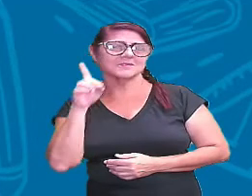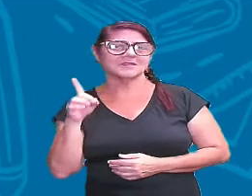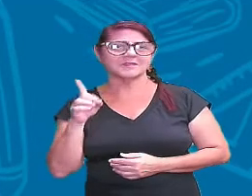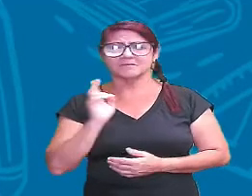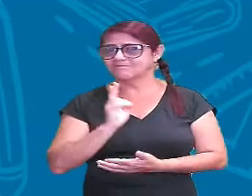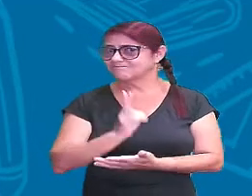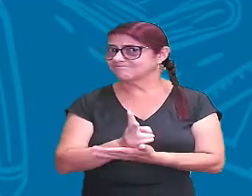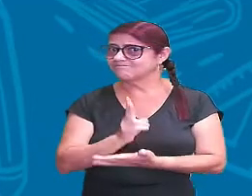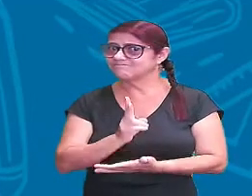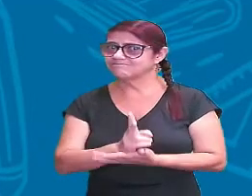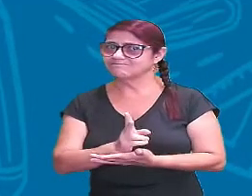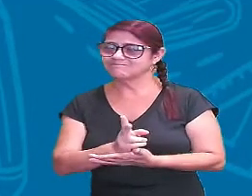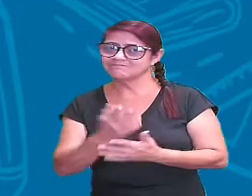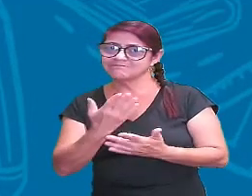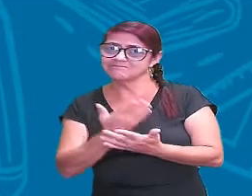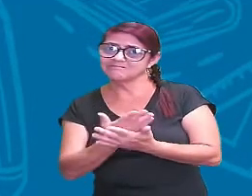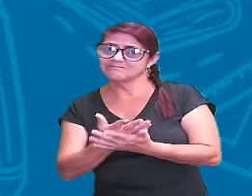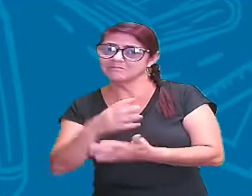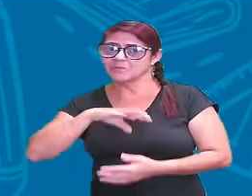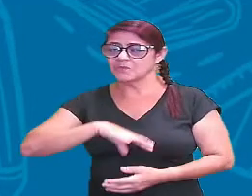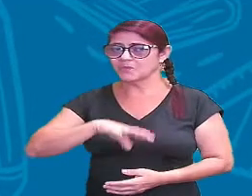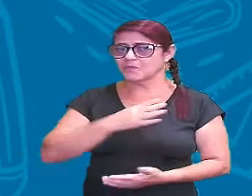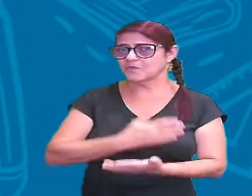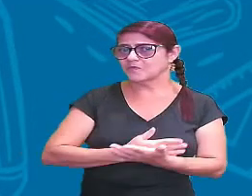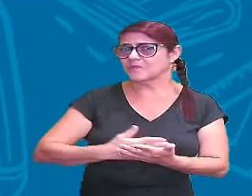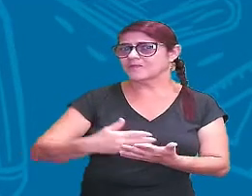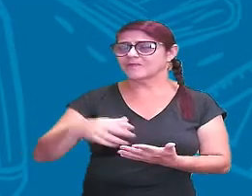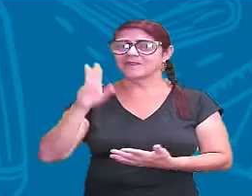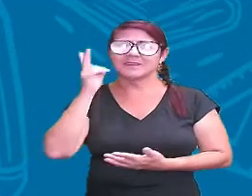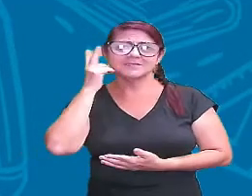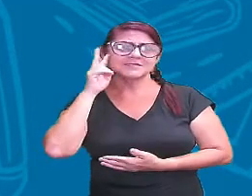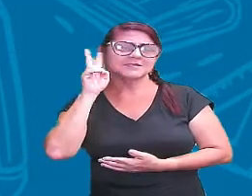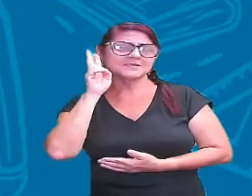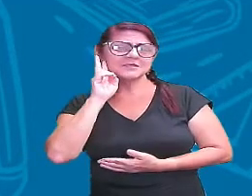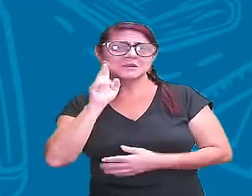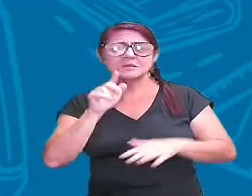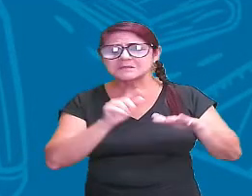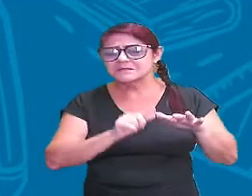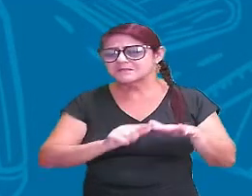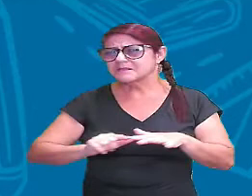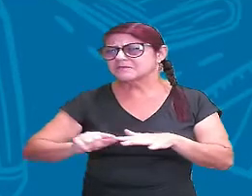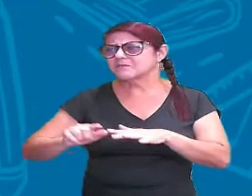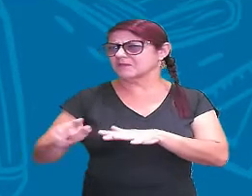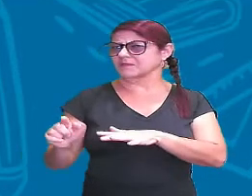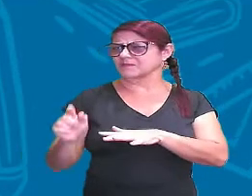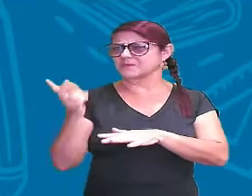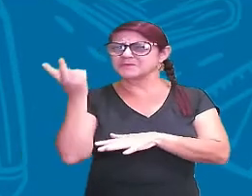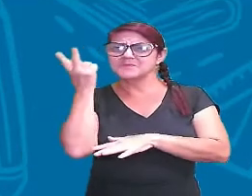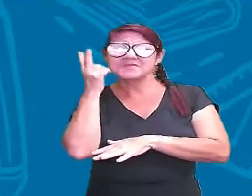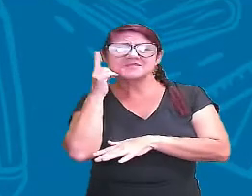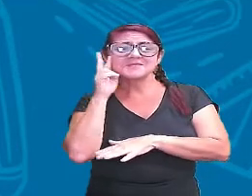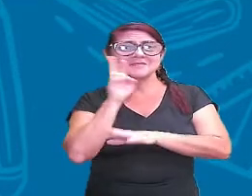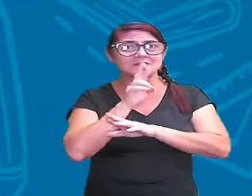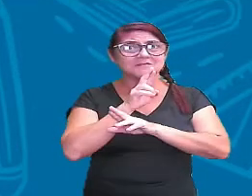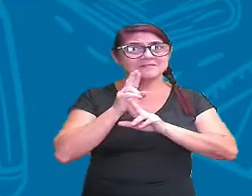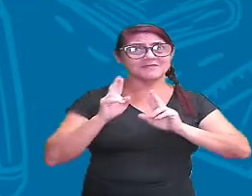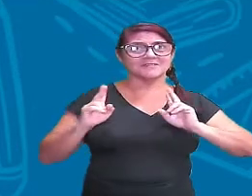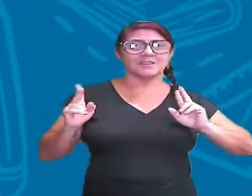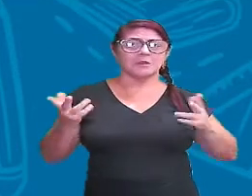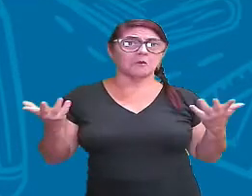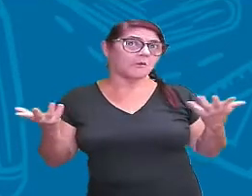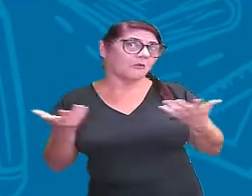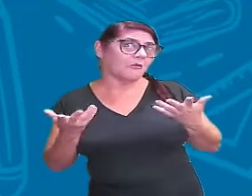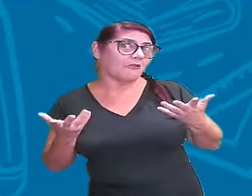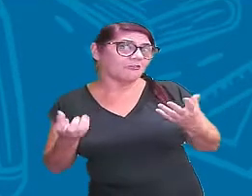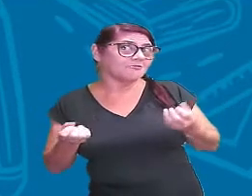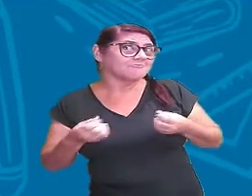sempre na nossa aula de português começamos com a história. E toda semana temos uma historinha diferente. A história de hoje qual será?